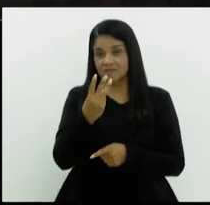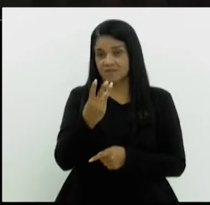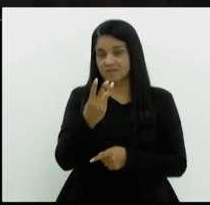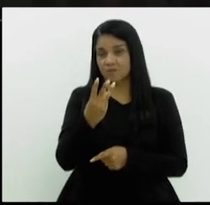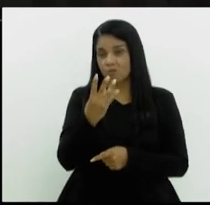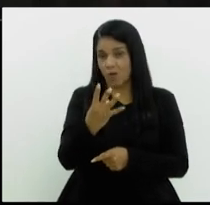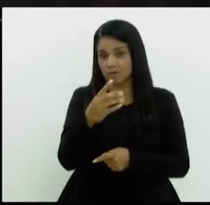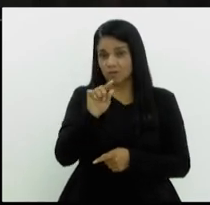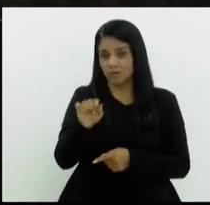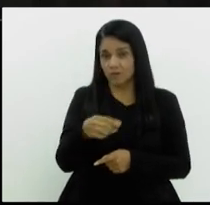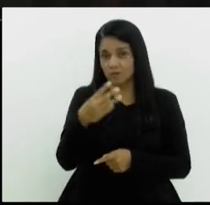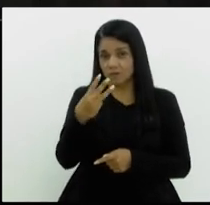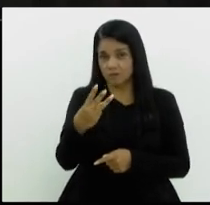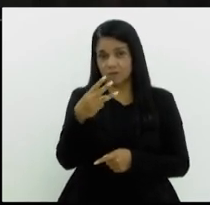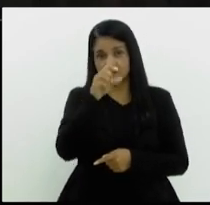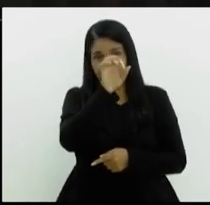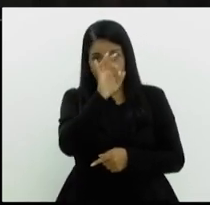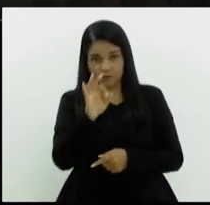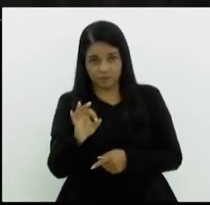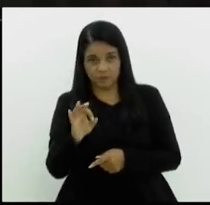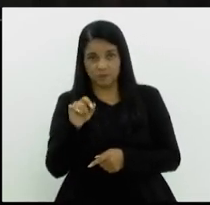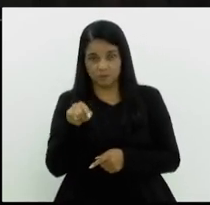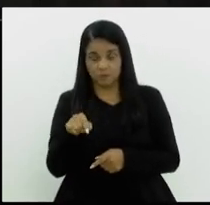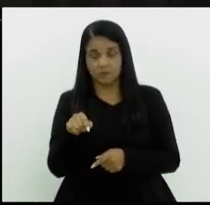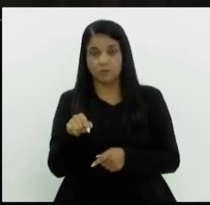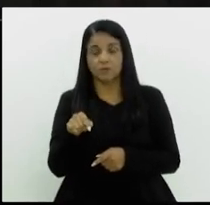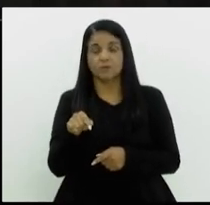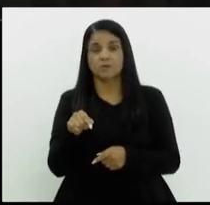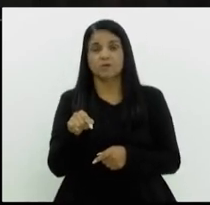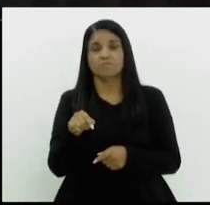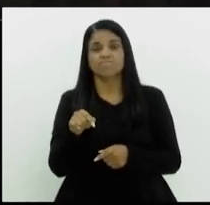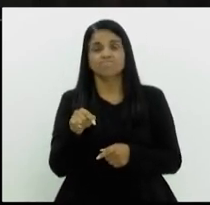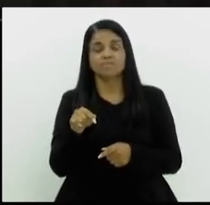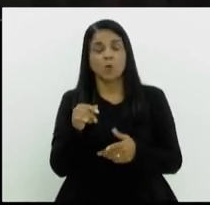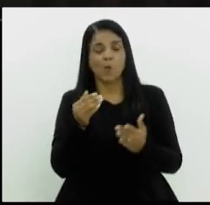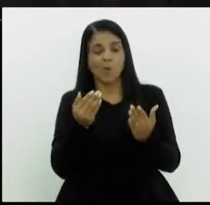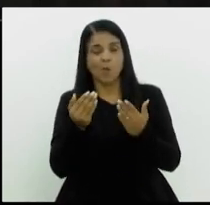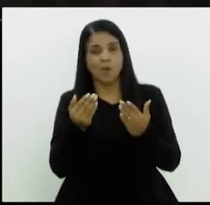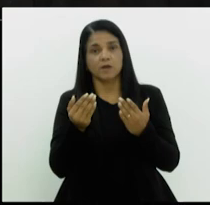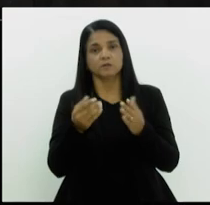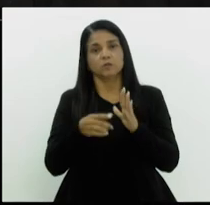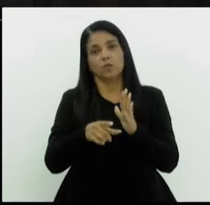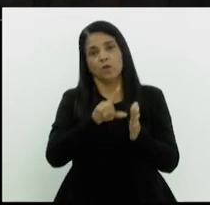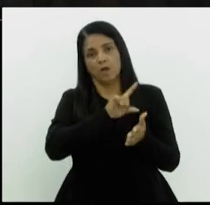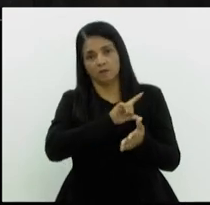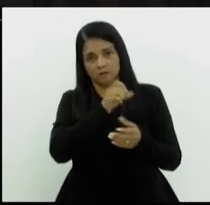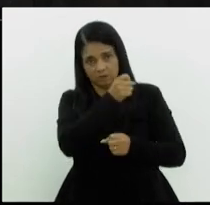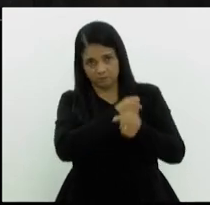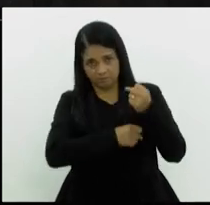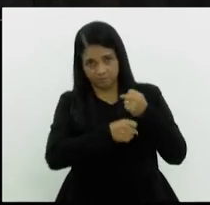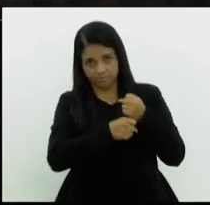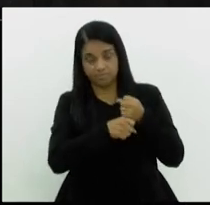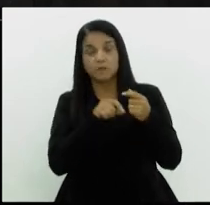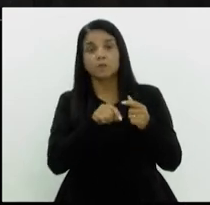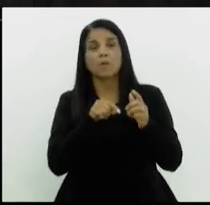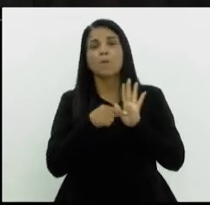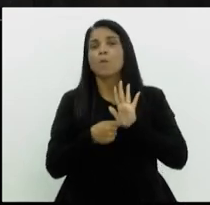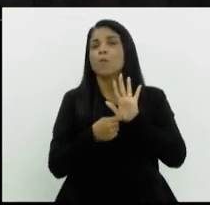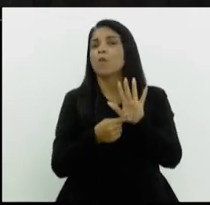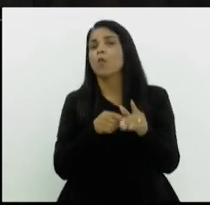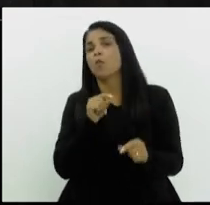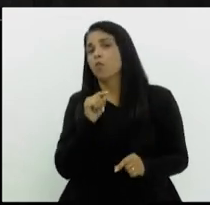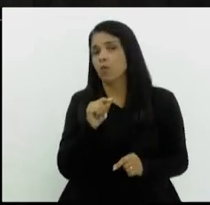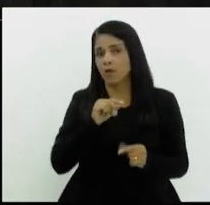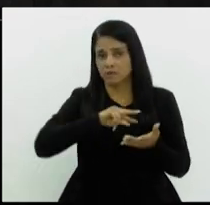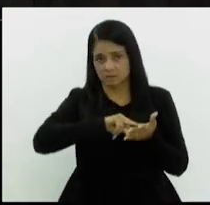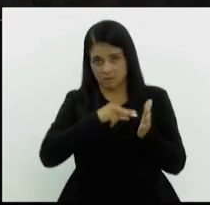4,3% em relação ao exercício anterior. Isso simboliza dizer